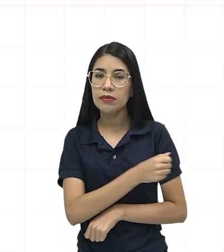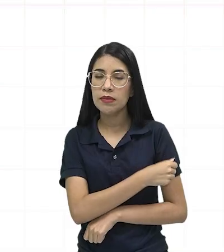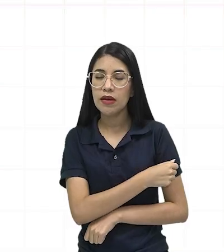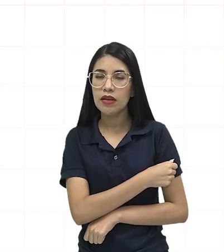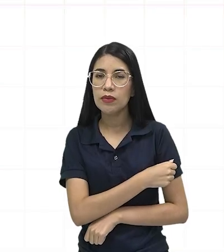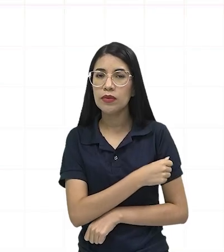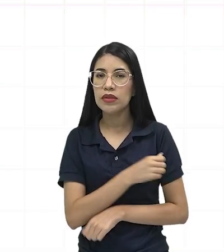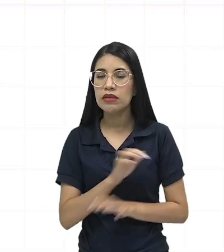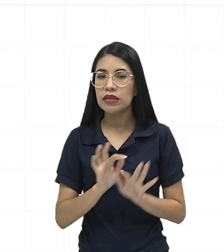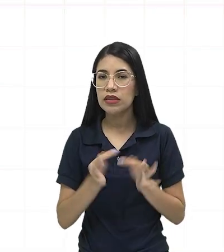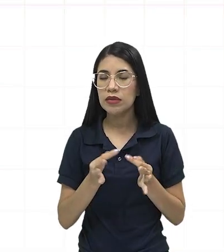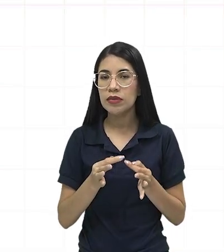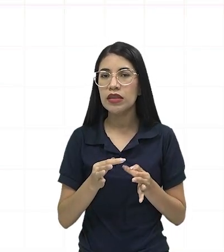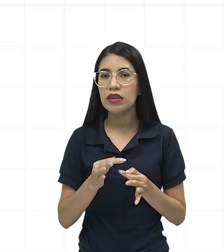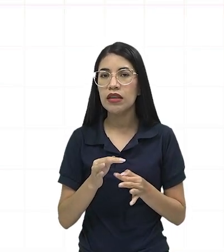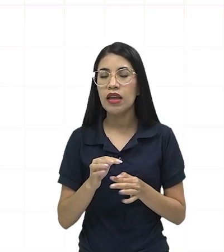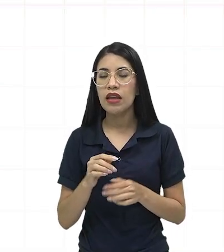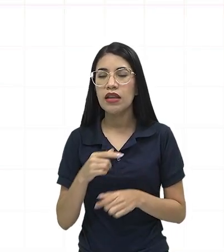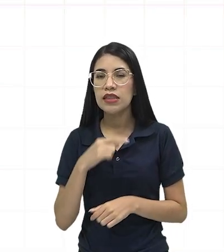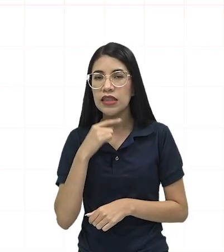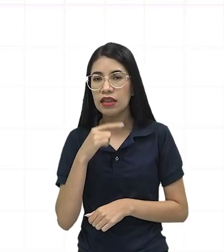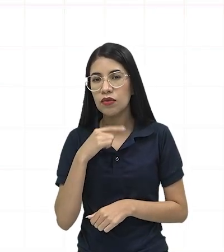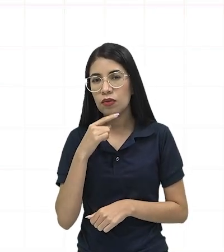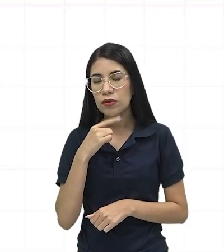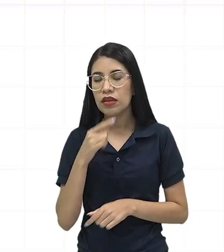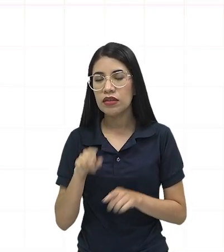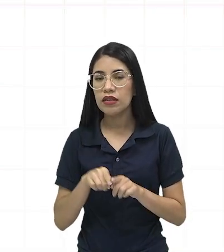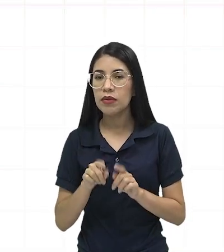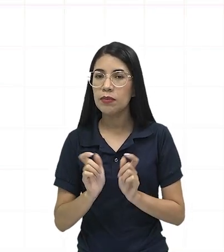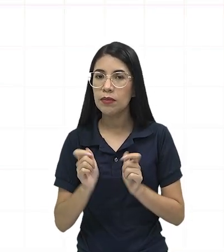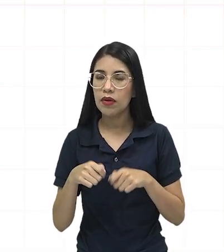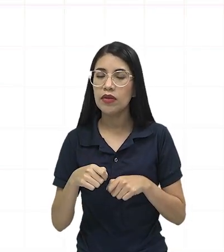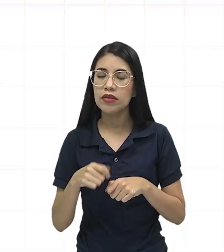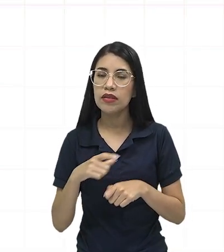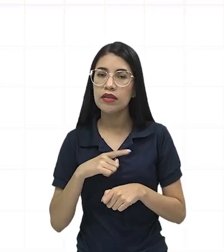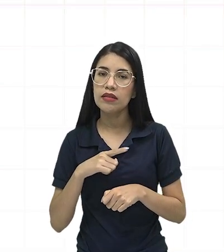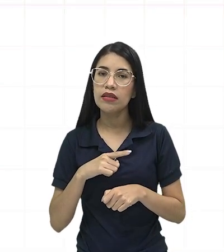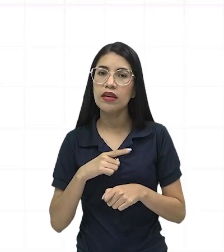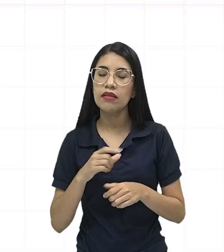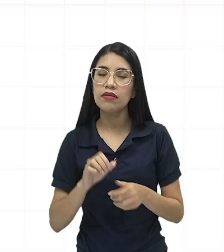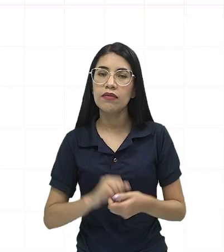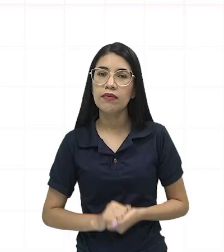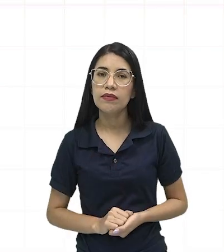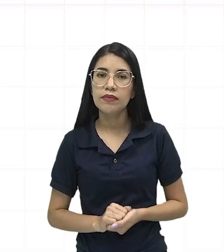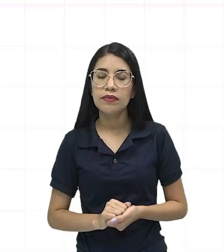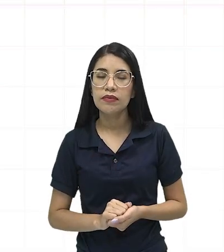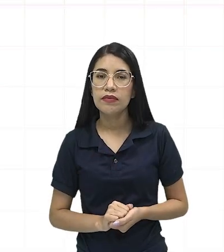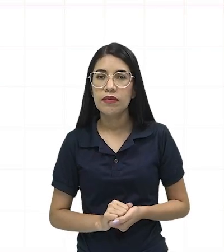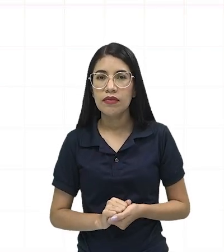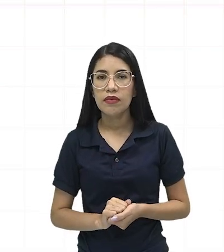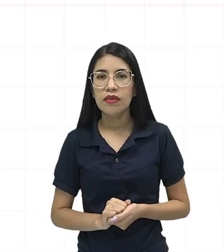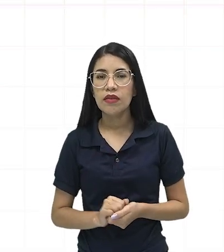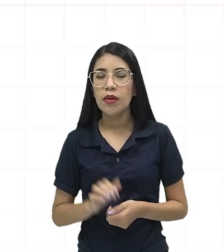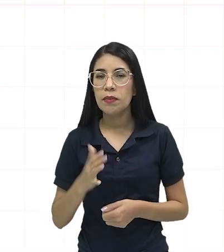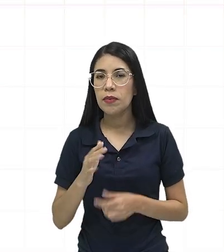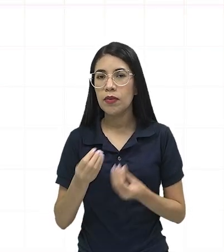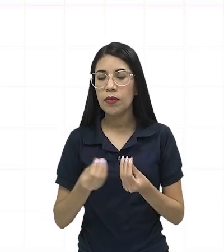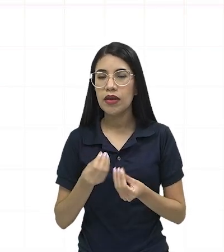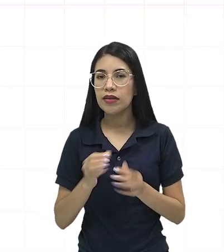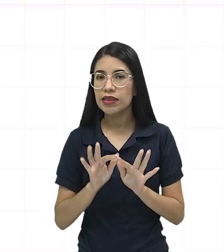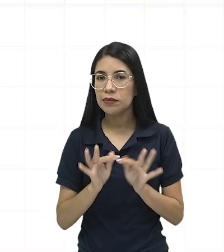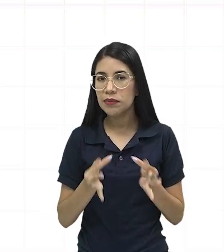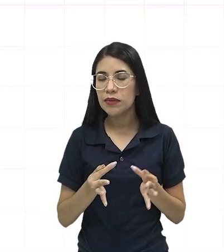simples, com menos condições, alcancem, tá, o que é proporcionado por essa justiça social é mais ou menos ali de forma